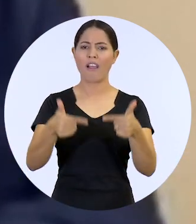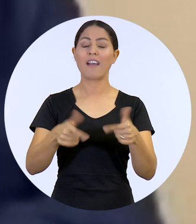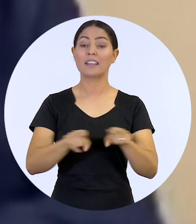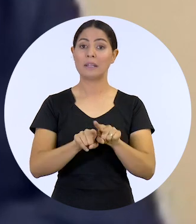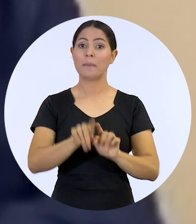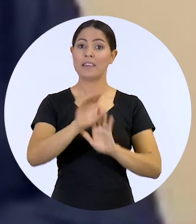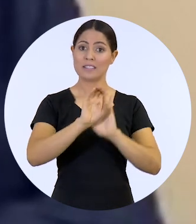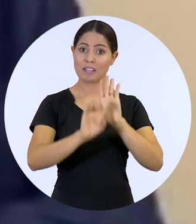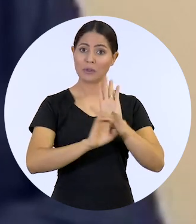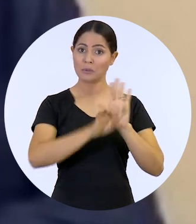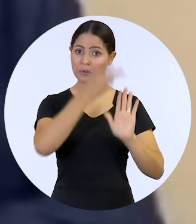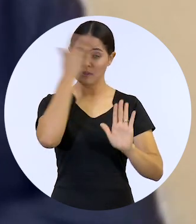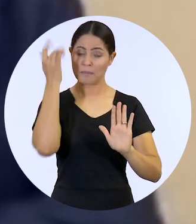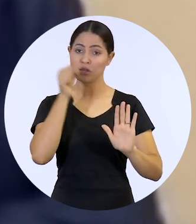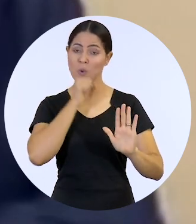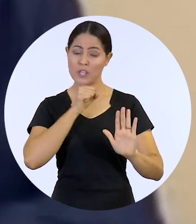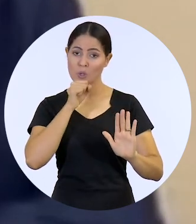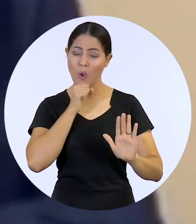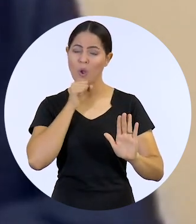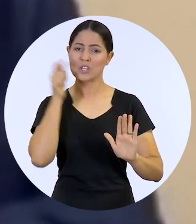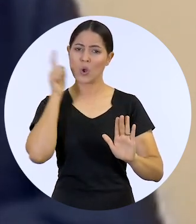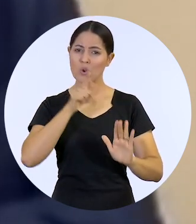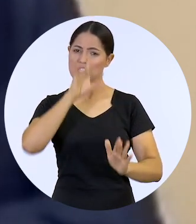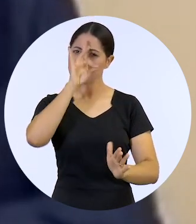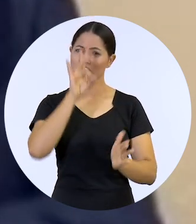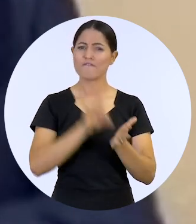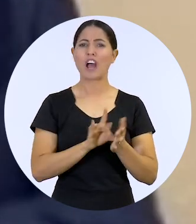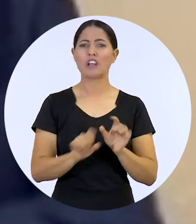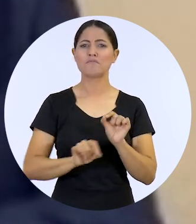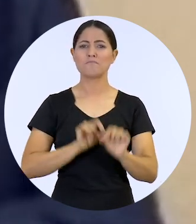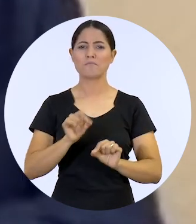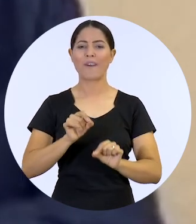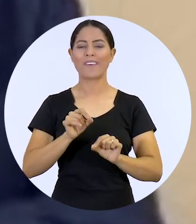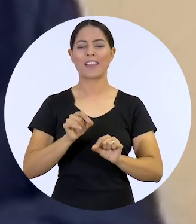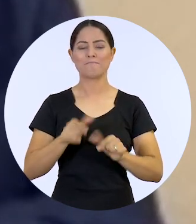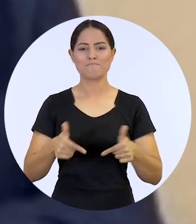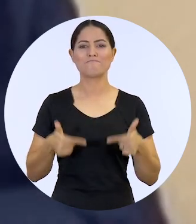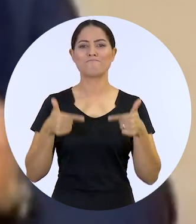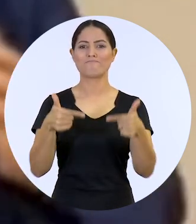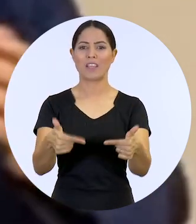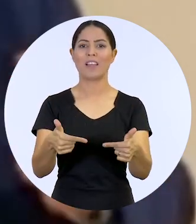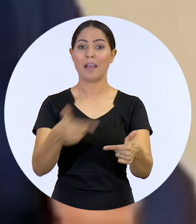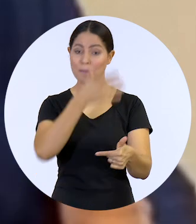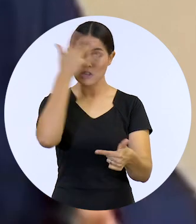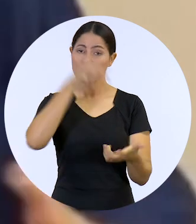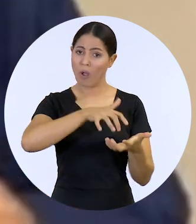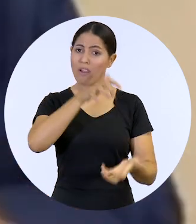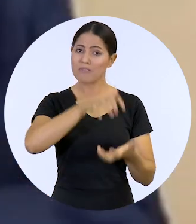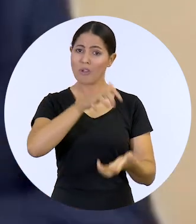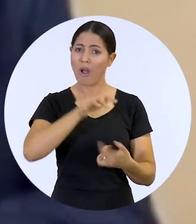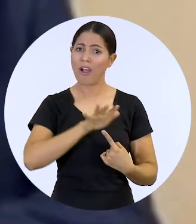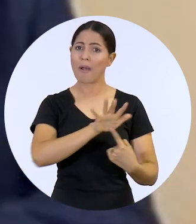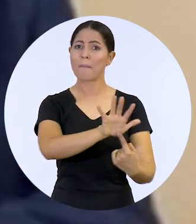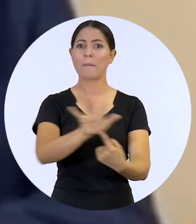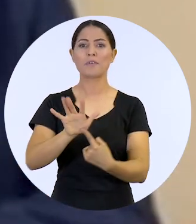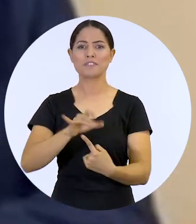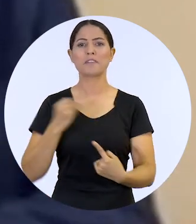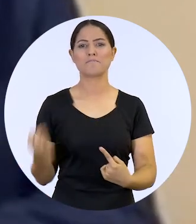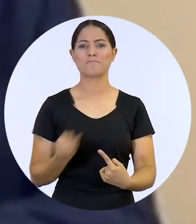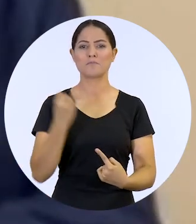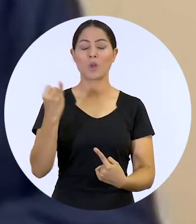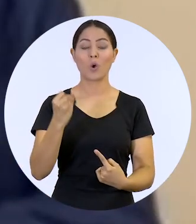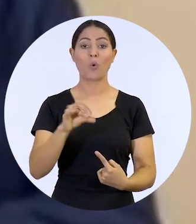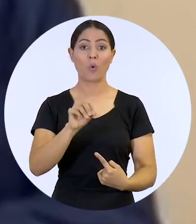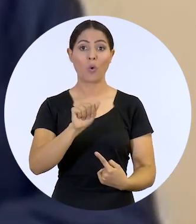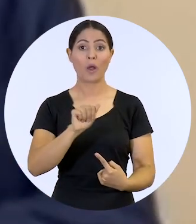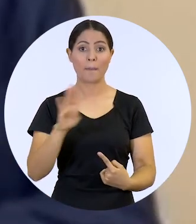Estatuto do Idoso, ter um olhar diferenciado para o idoso especificamente, promover a conscientização, discutir.